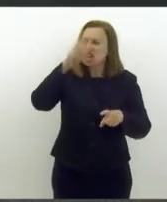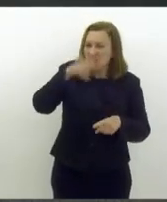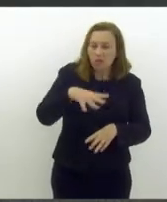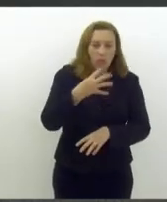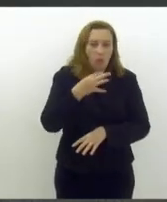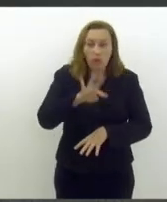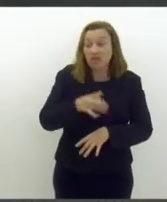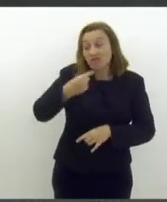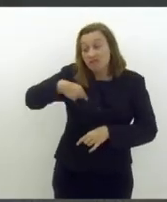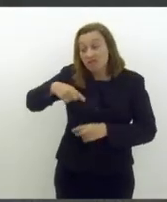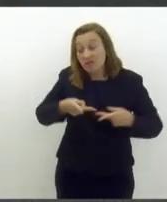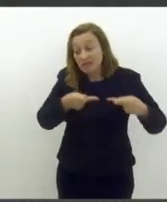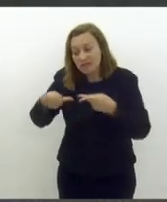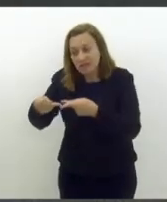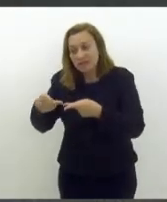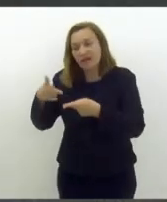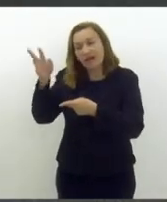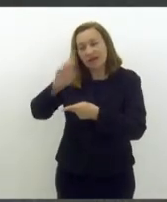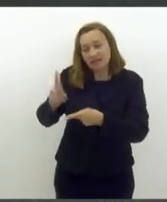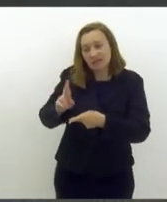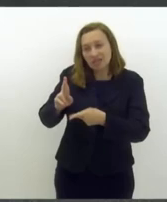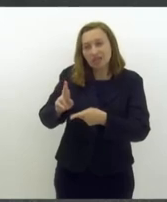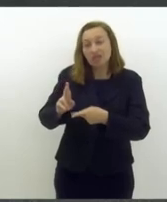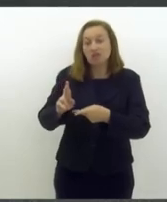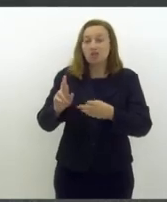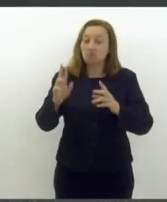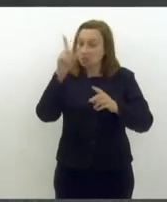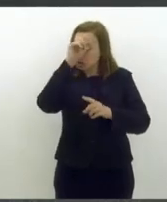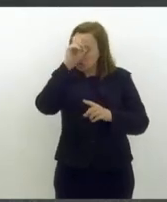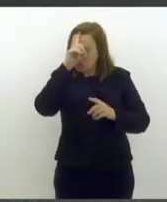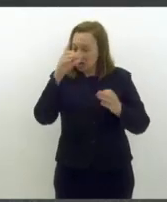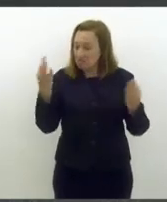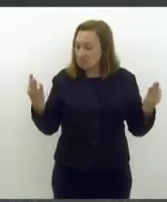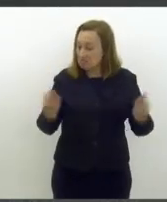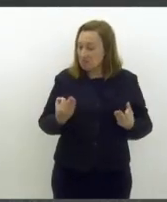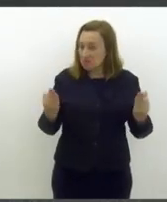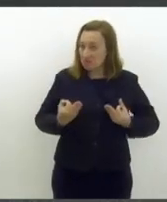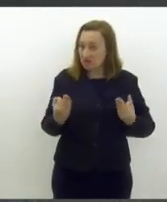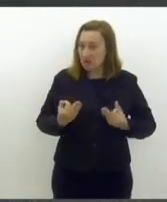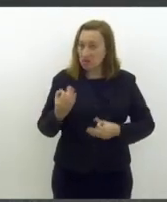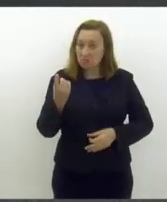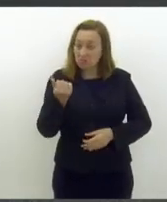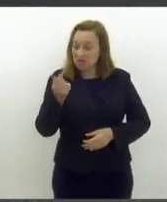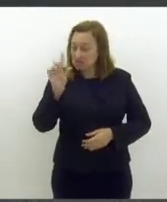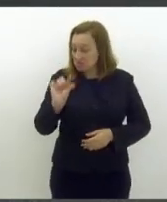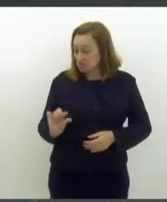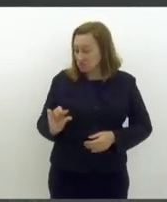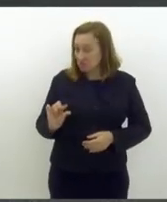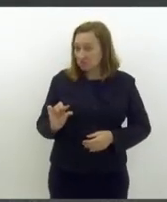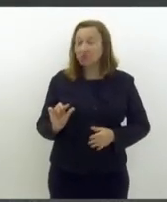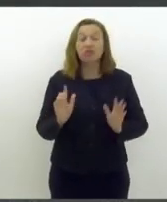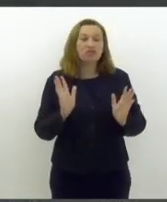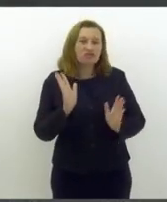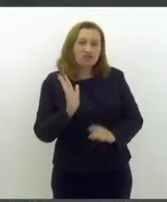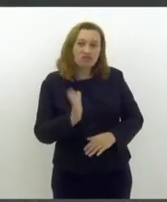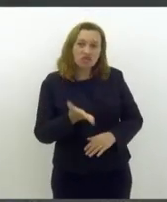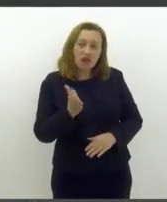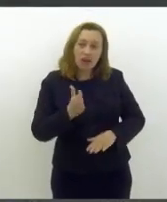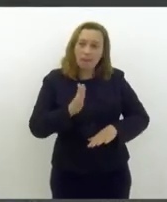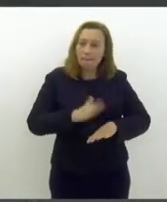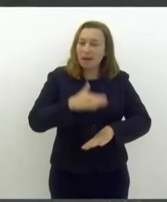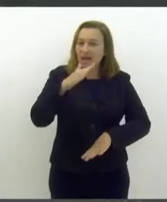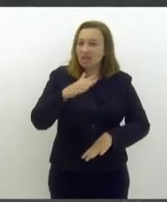vai Rezende porque o hospital de excelência com baixo custo e que hoje já atendeu